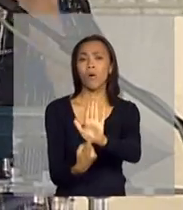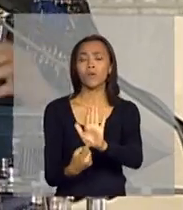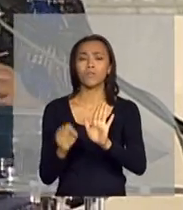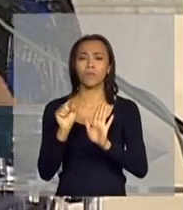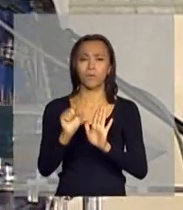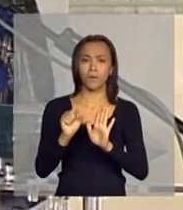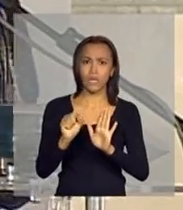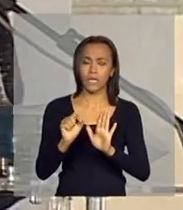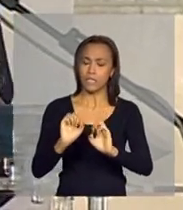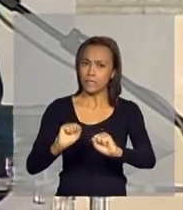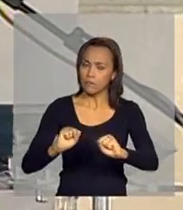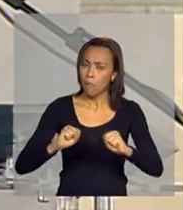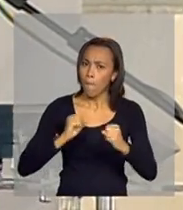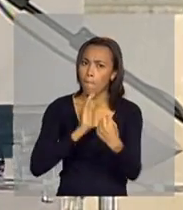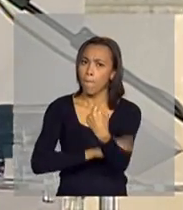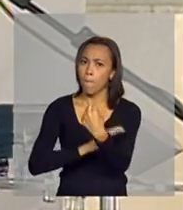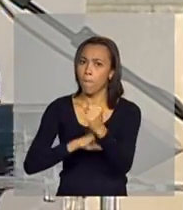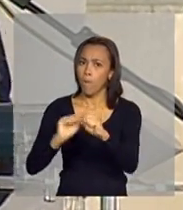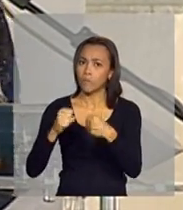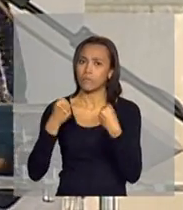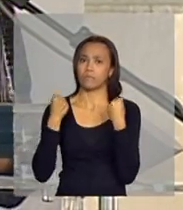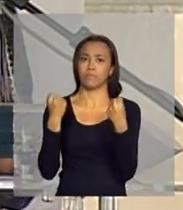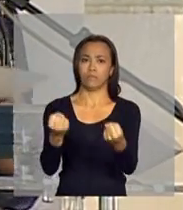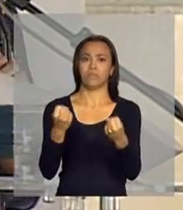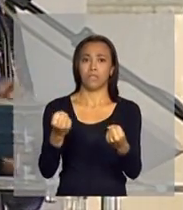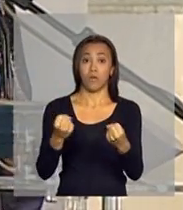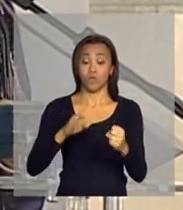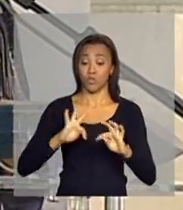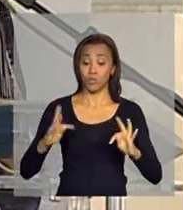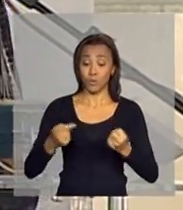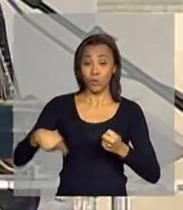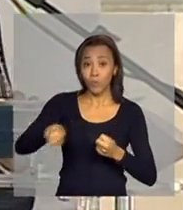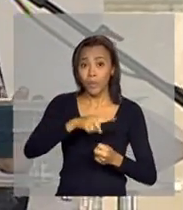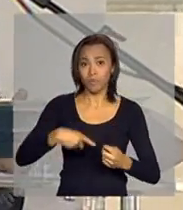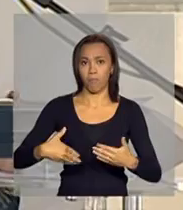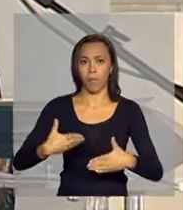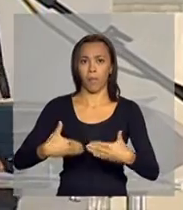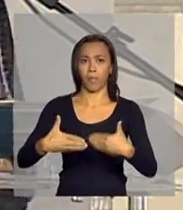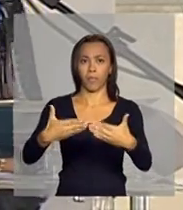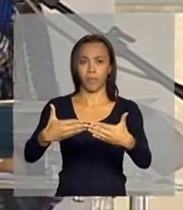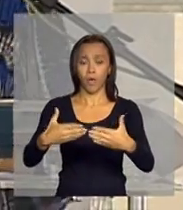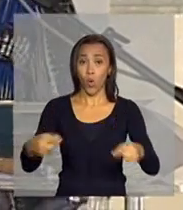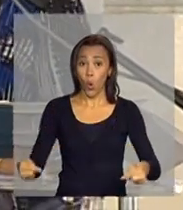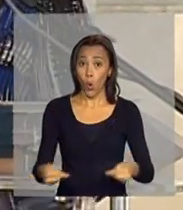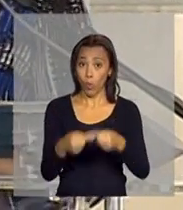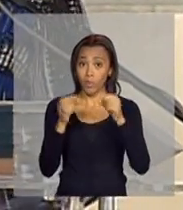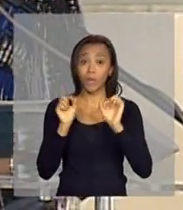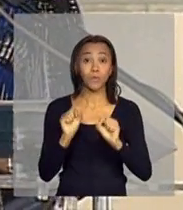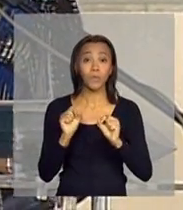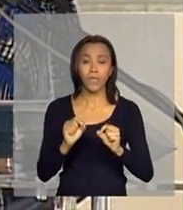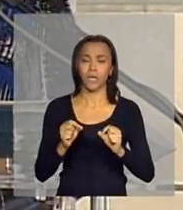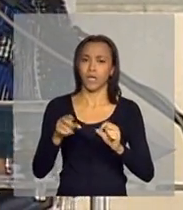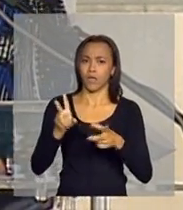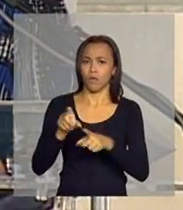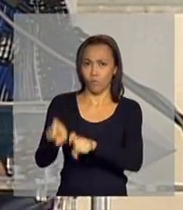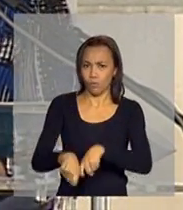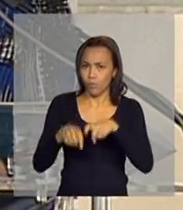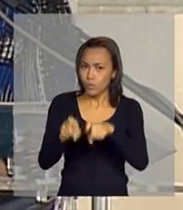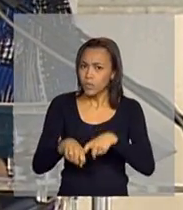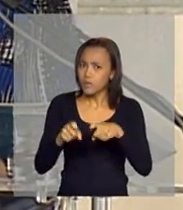uma grande força e todo esse crescimento, combinado com uma agricultura cada vez